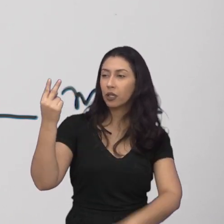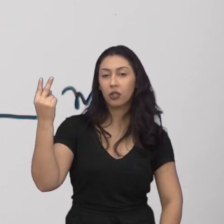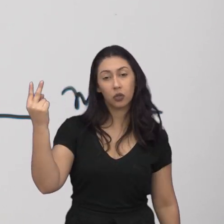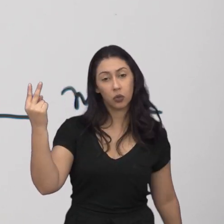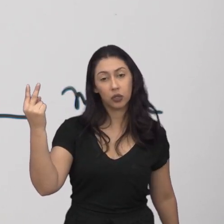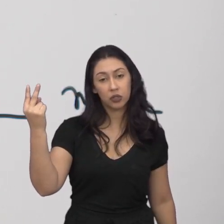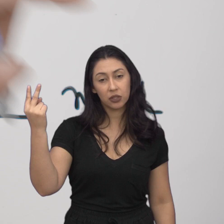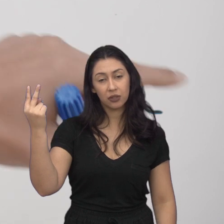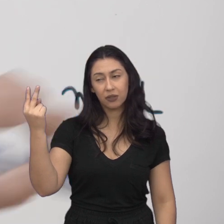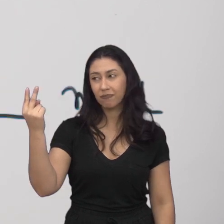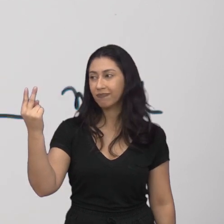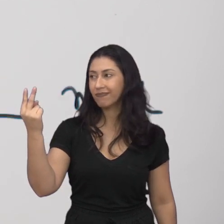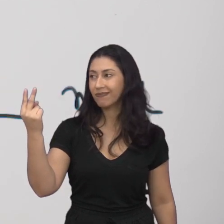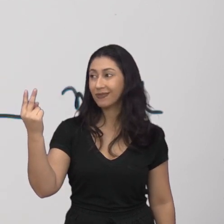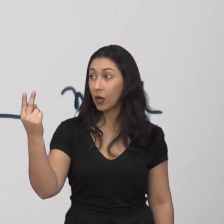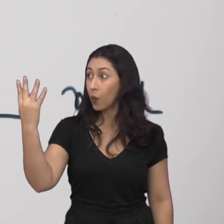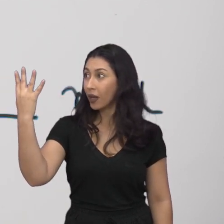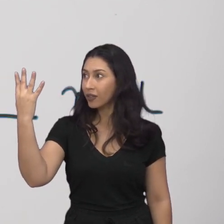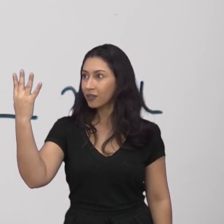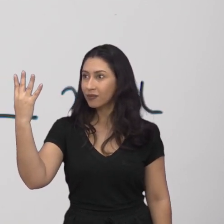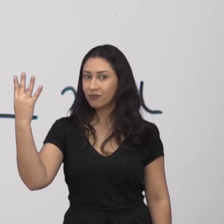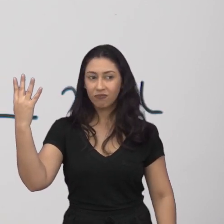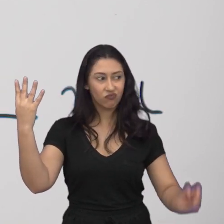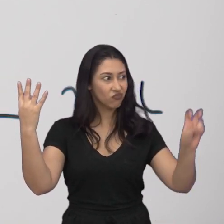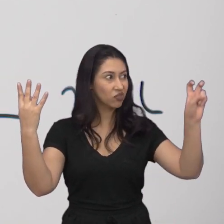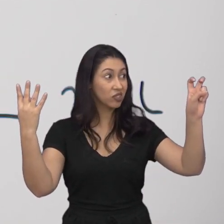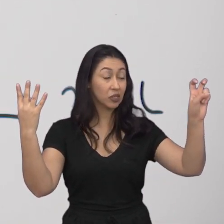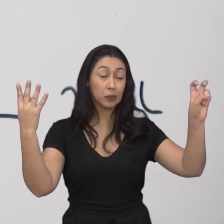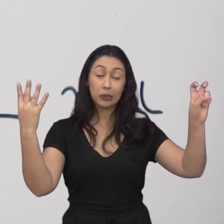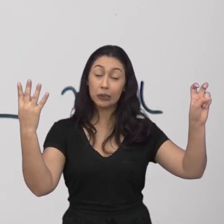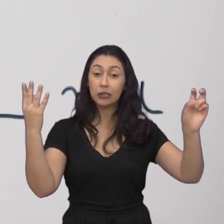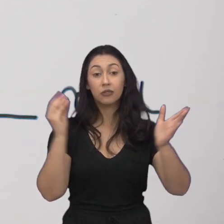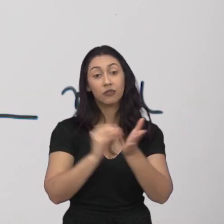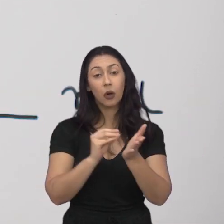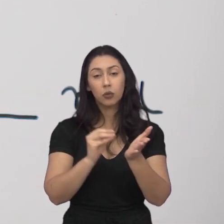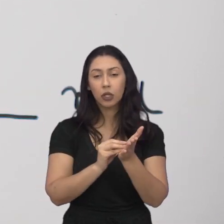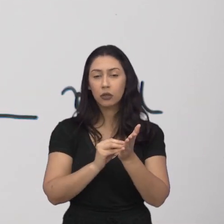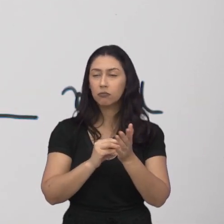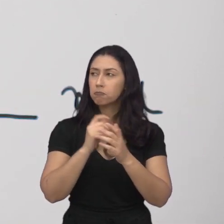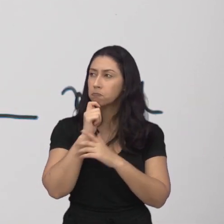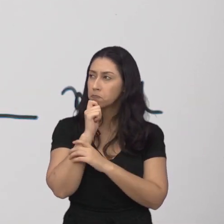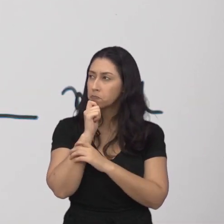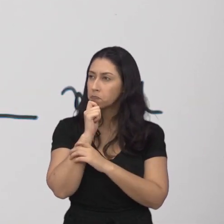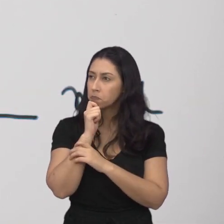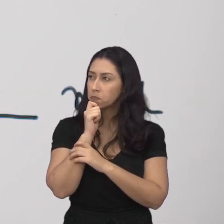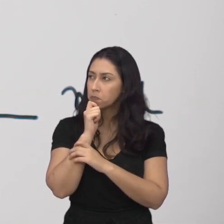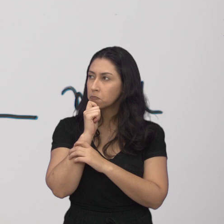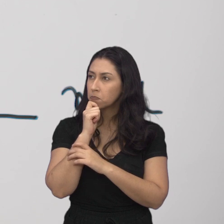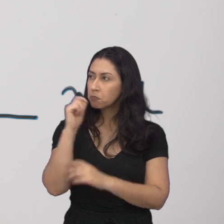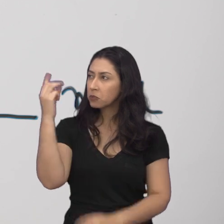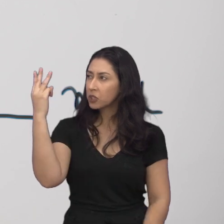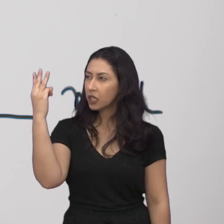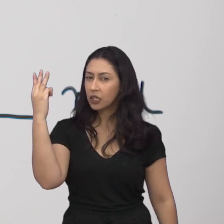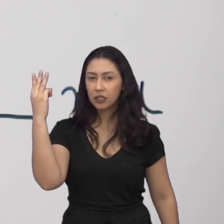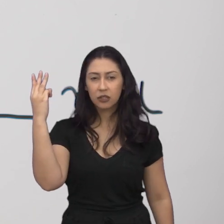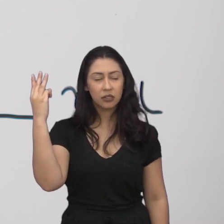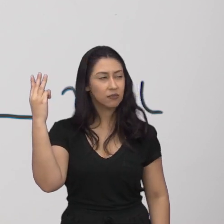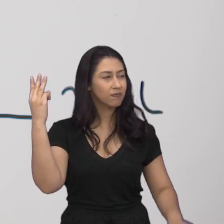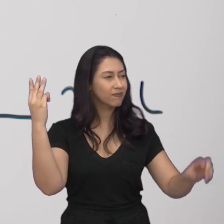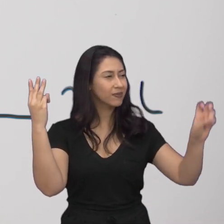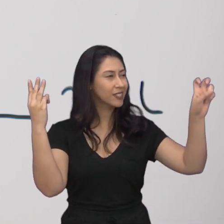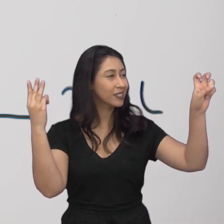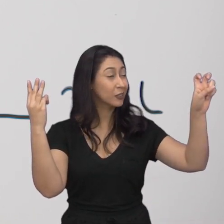vezes 2, 4, ainda não vai ser suficiente. 3 vezes 2, 6, ainda não. Então a gente pode fazer o